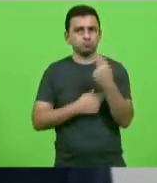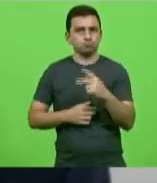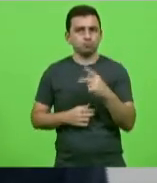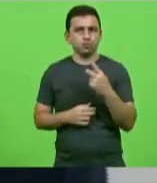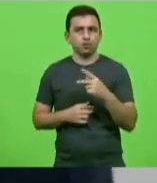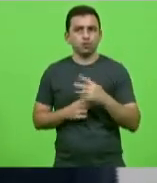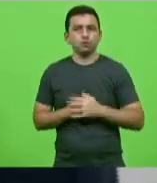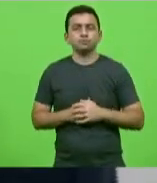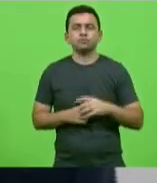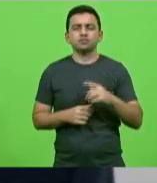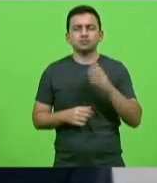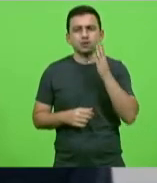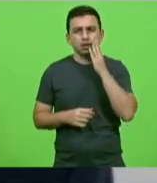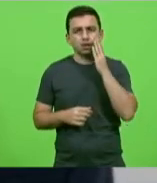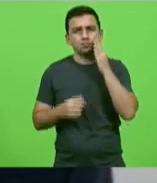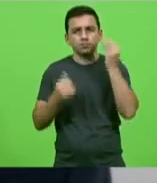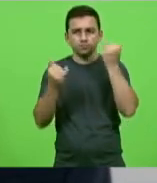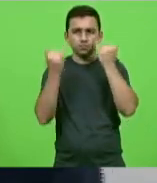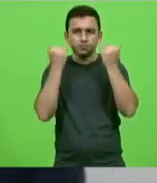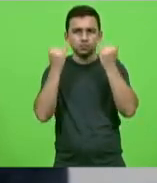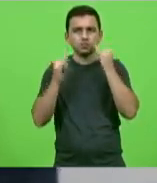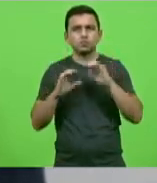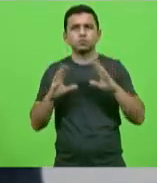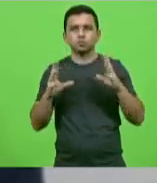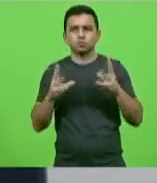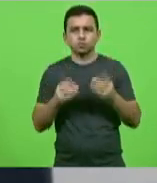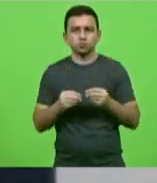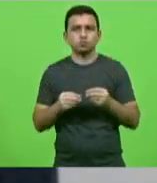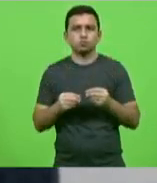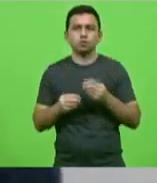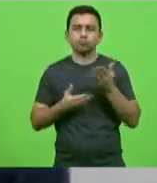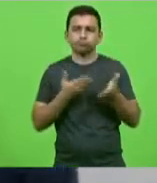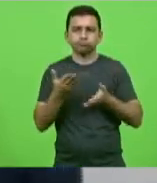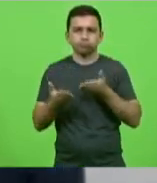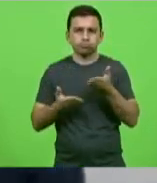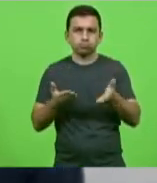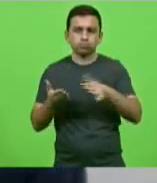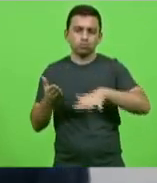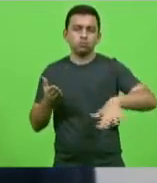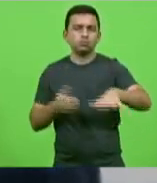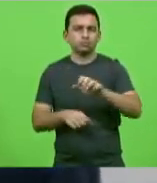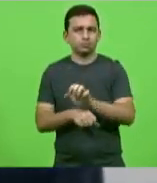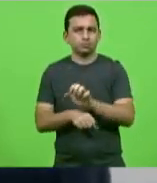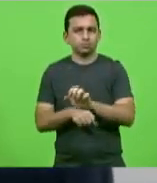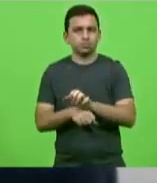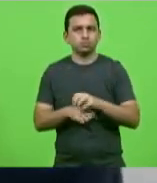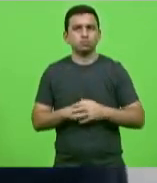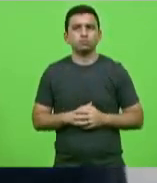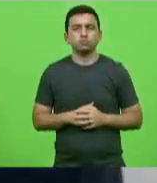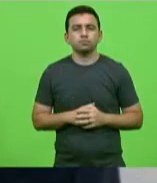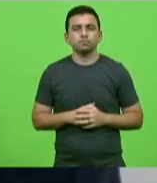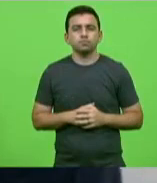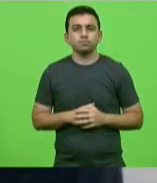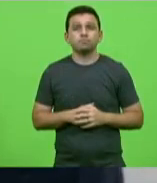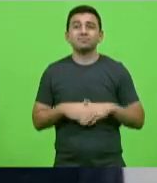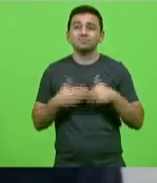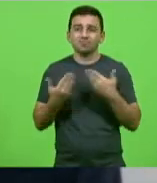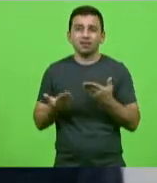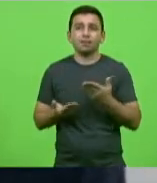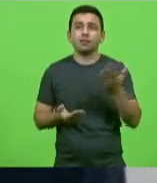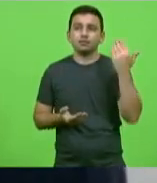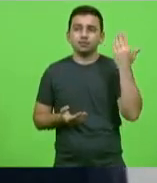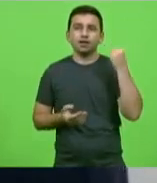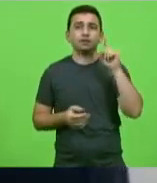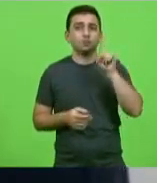de toda e qualquer informação que afetasse a excelência da prestação de serviço por parte do Estado. Aliás, essa era